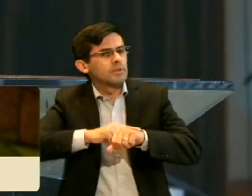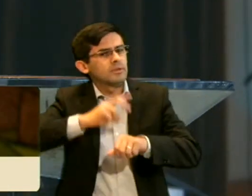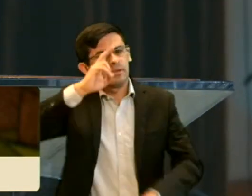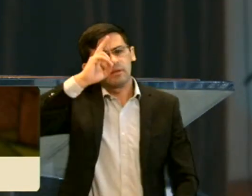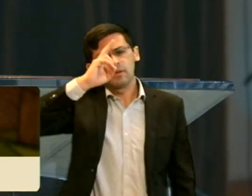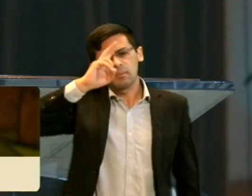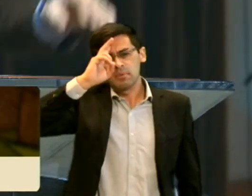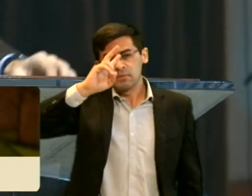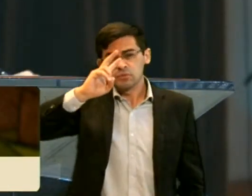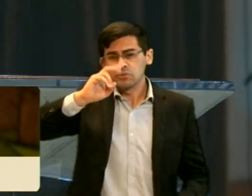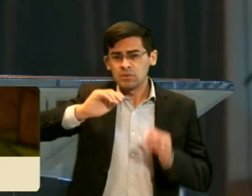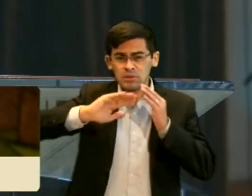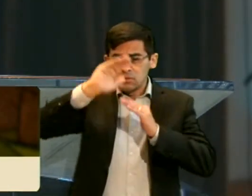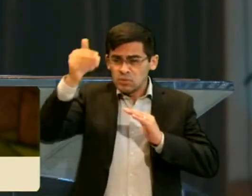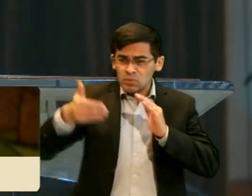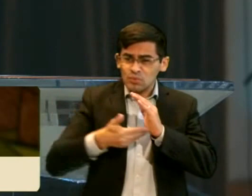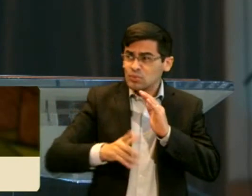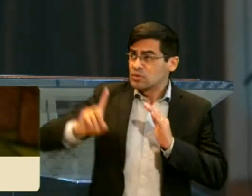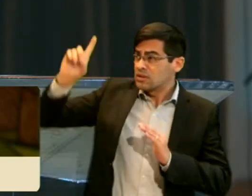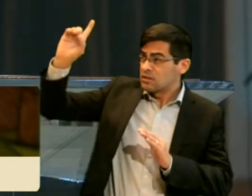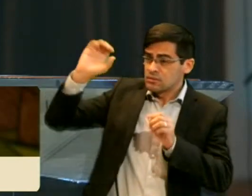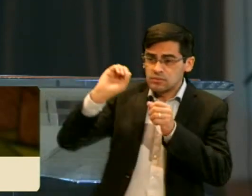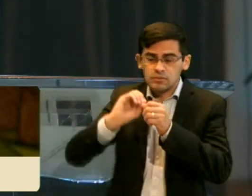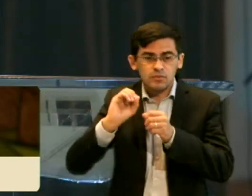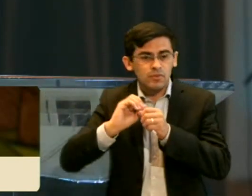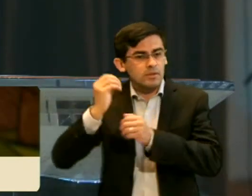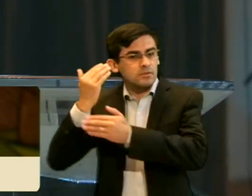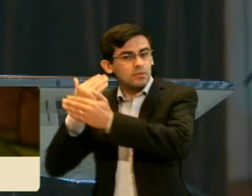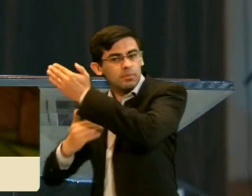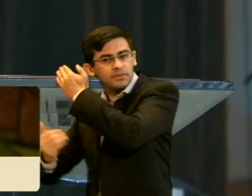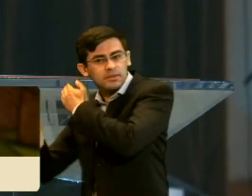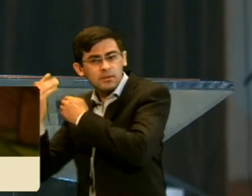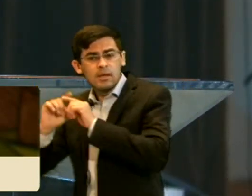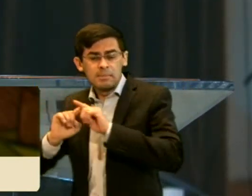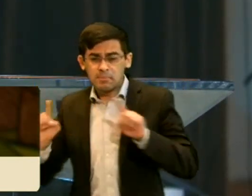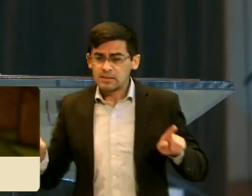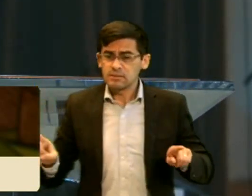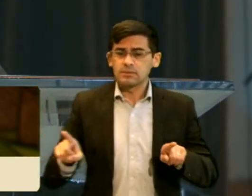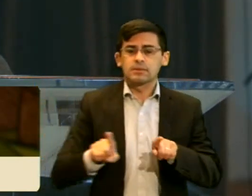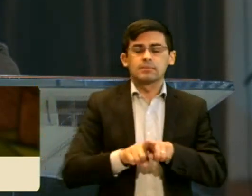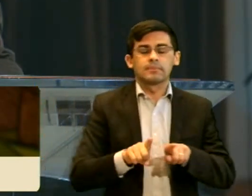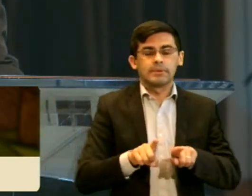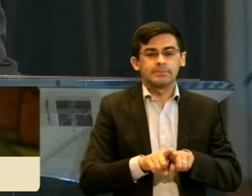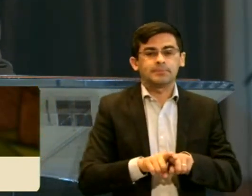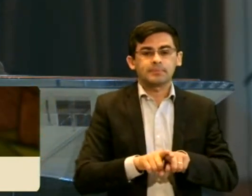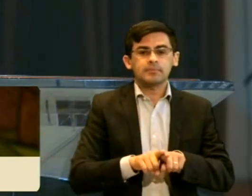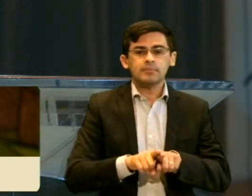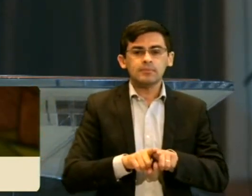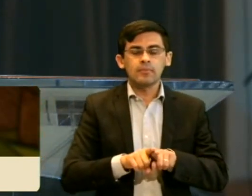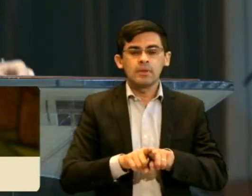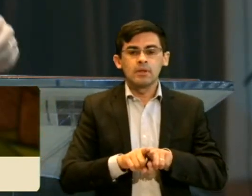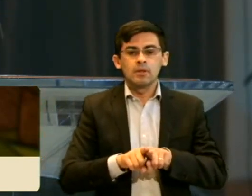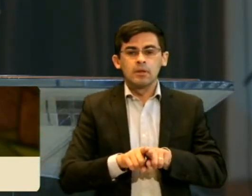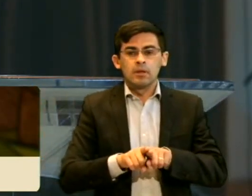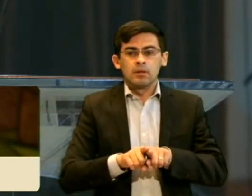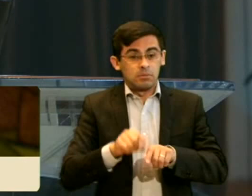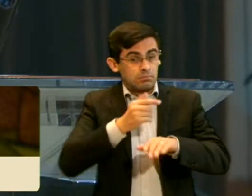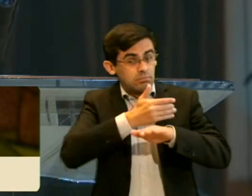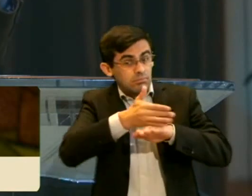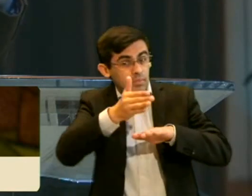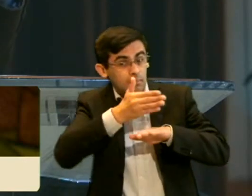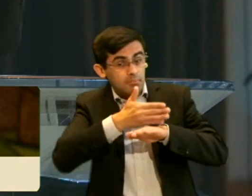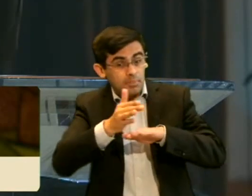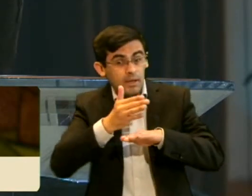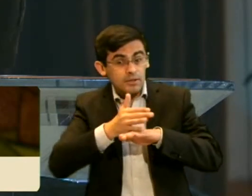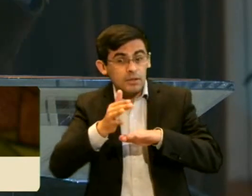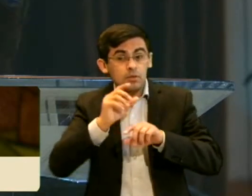as visitações de Deus no passado. Ele também se manifesta através de um